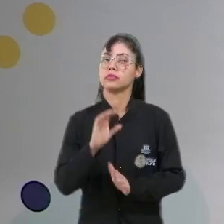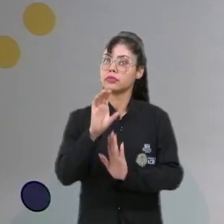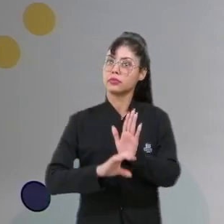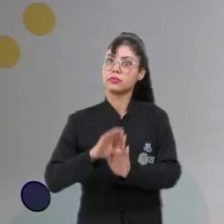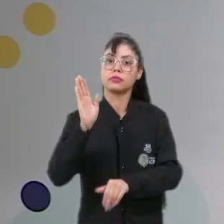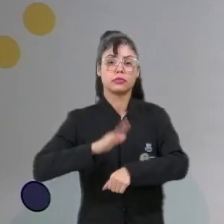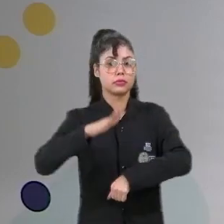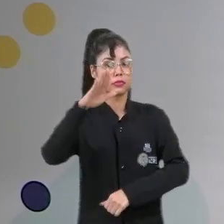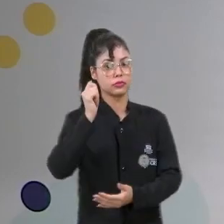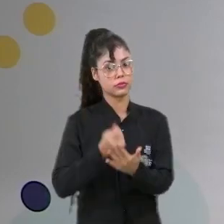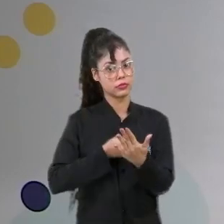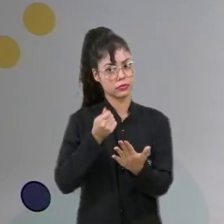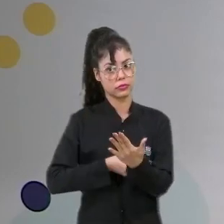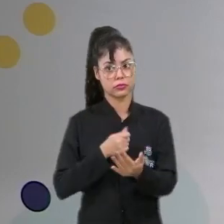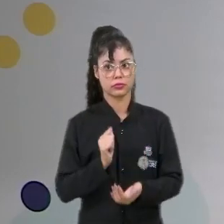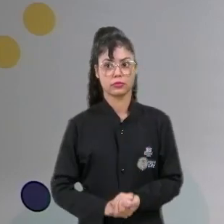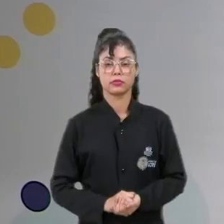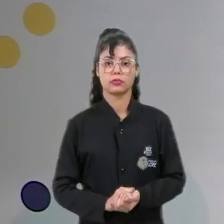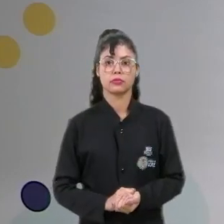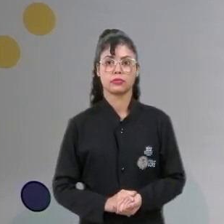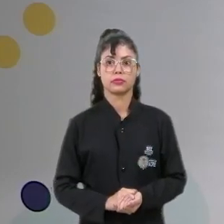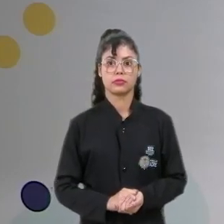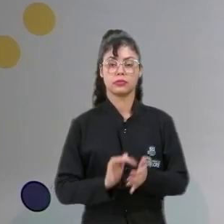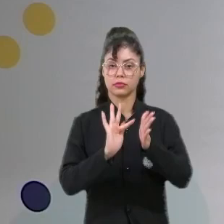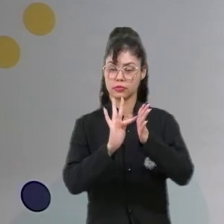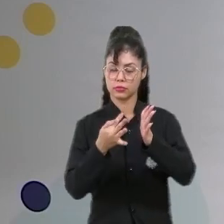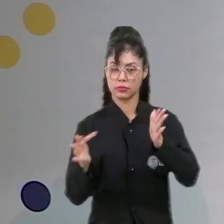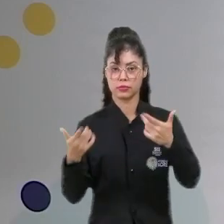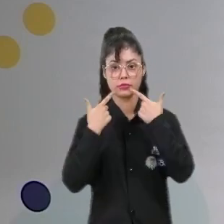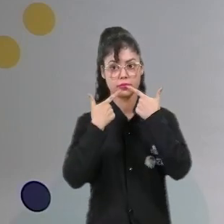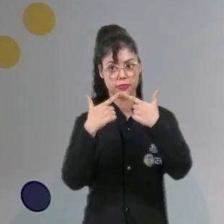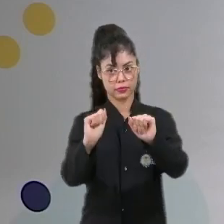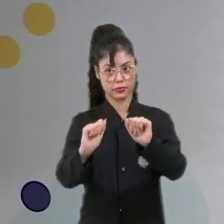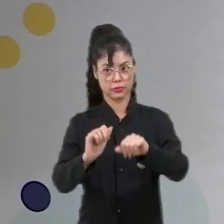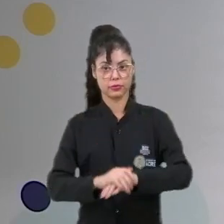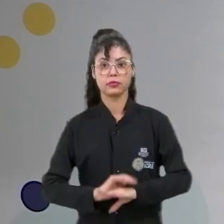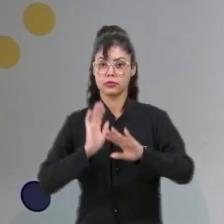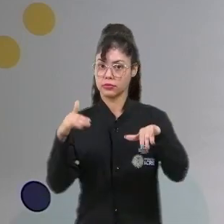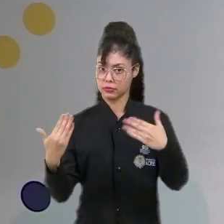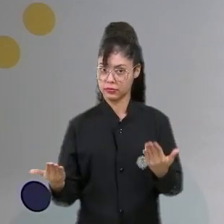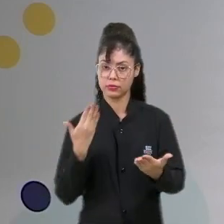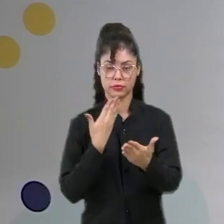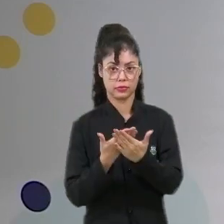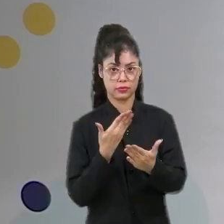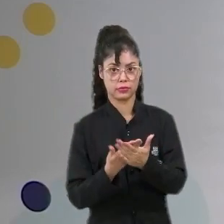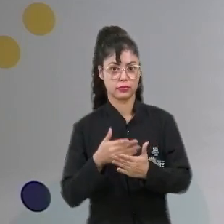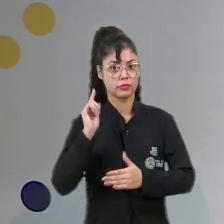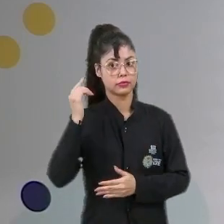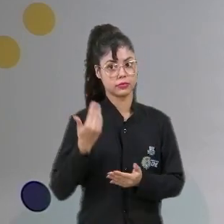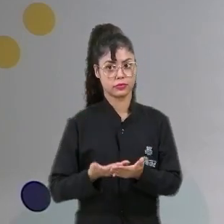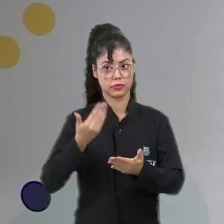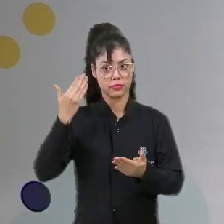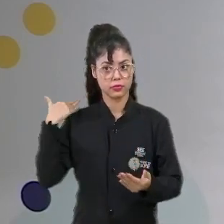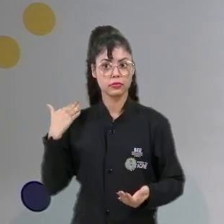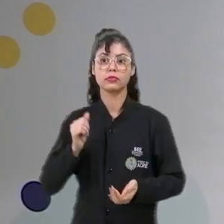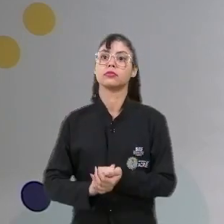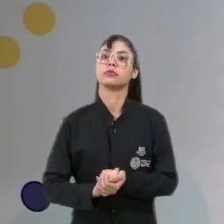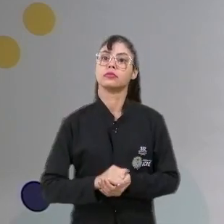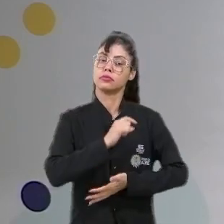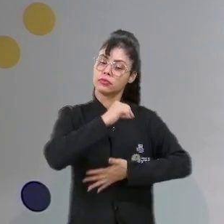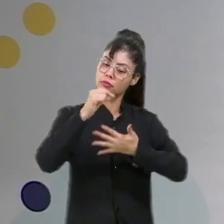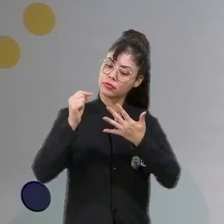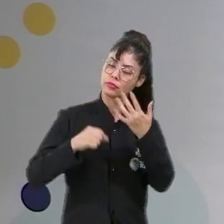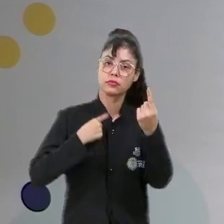conteúdos mais cobrados são as funções da linguagem, no qual nós estudamos naquela aula sobre os elementos